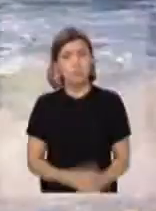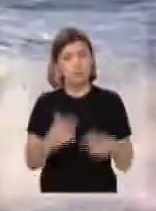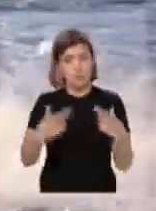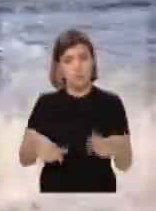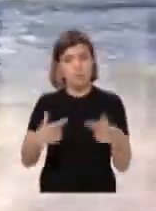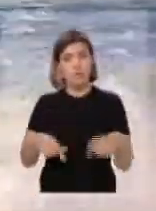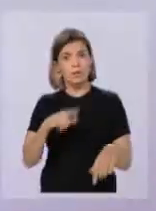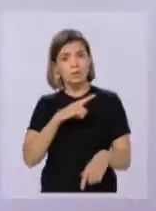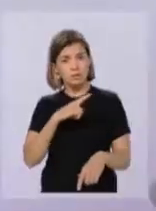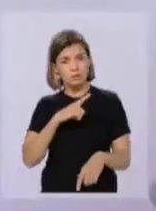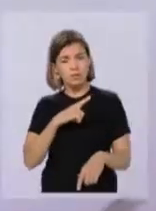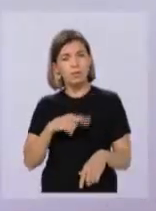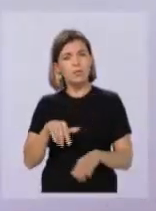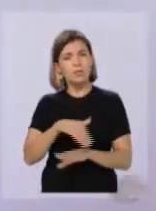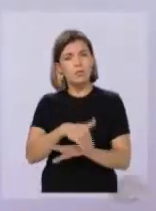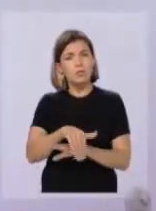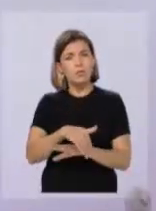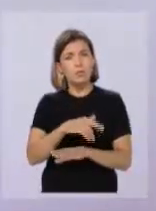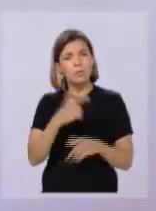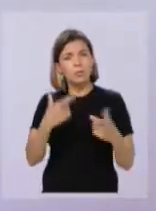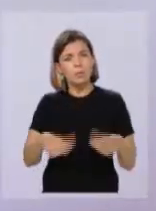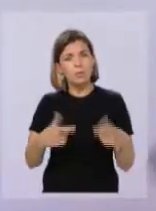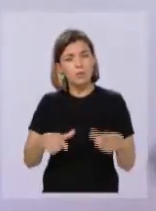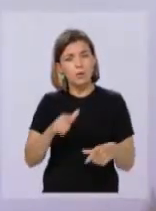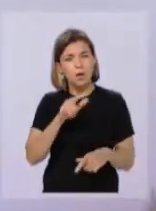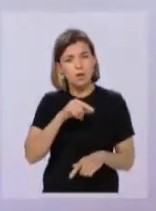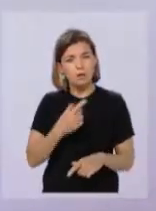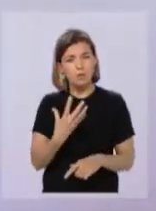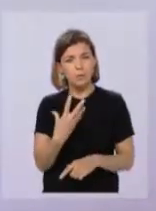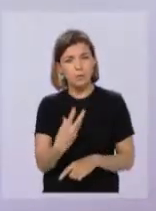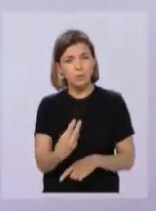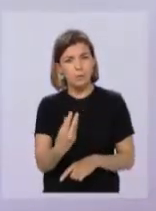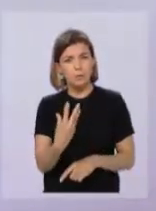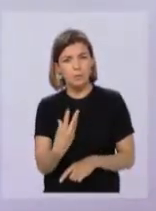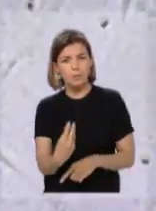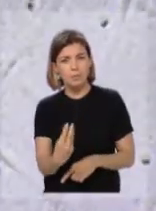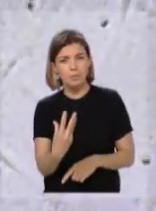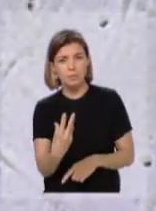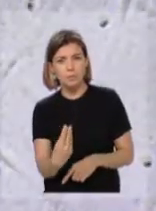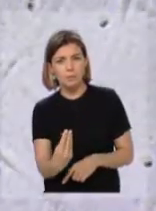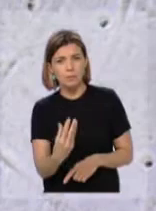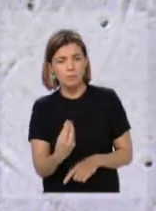E que também podem transitar pelo ambiente aquático usando seus cílios.